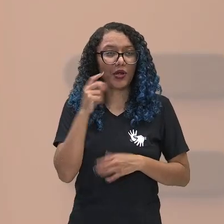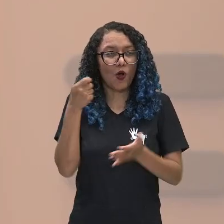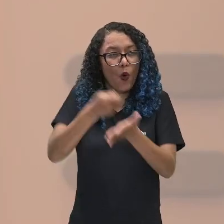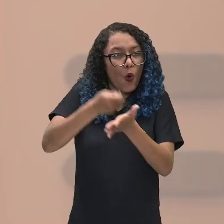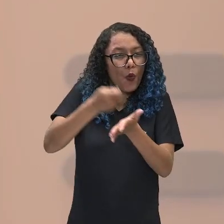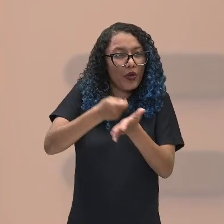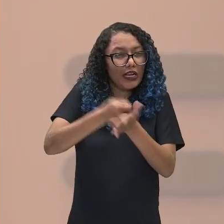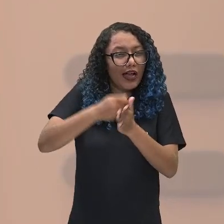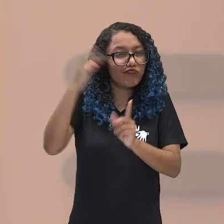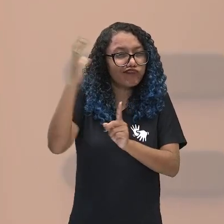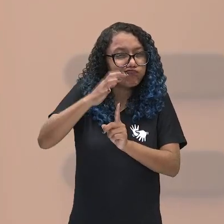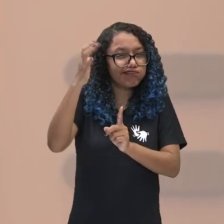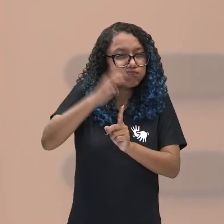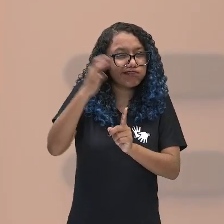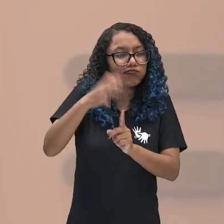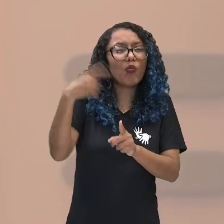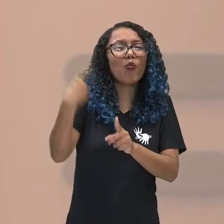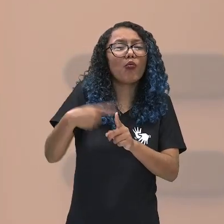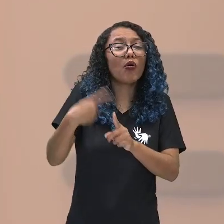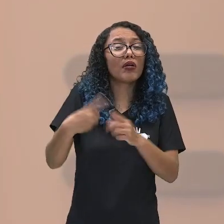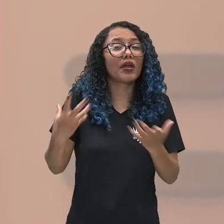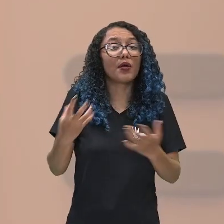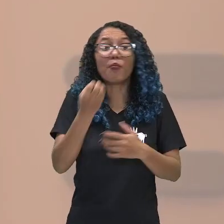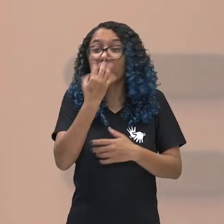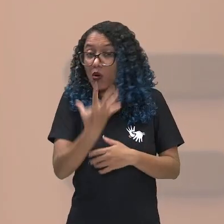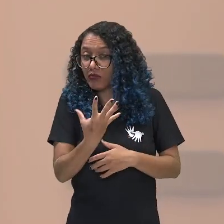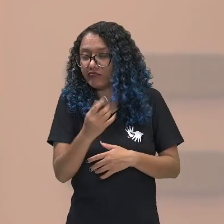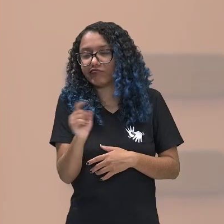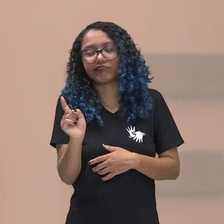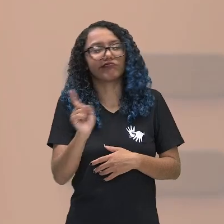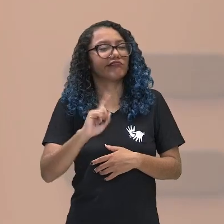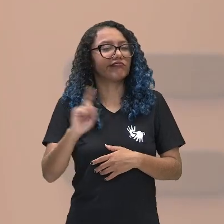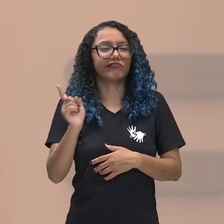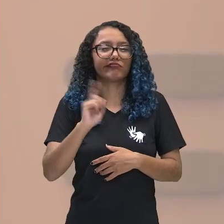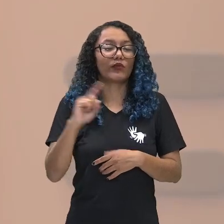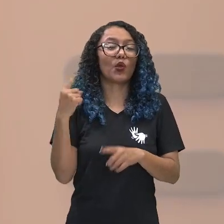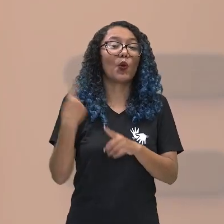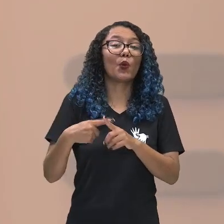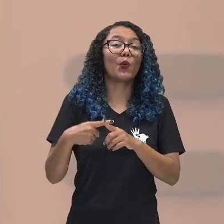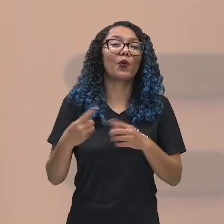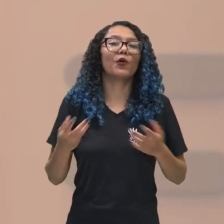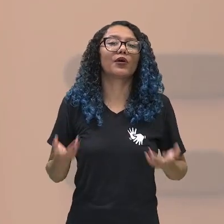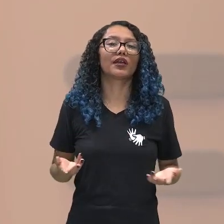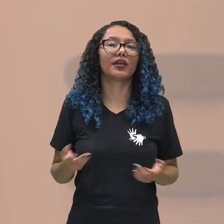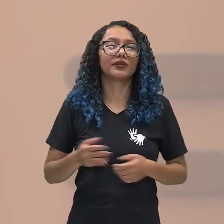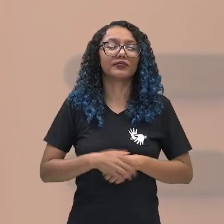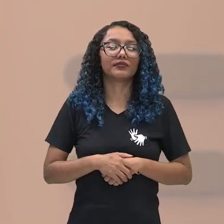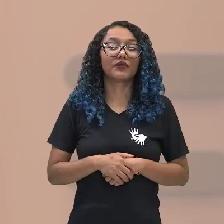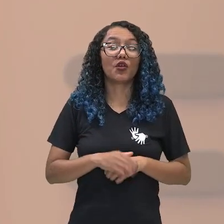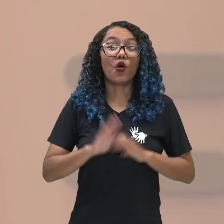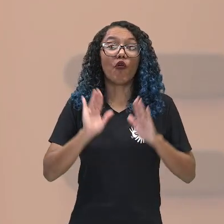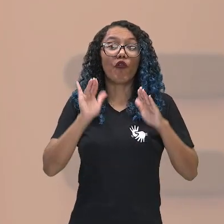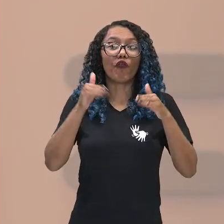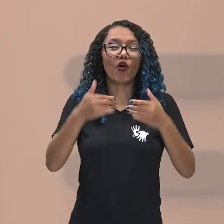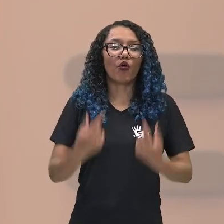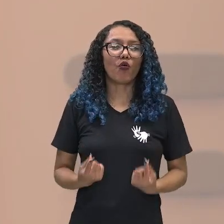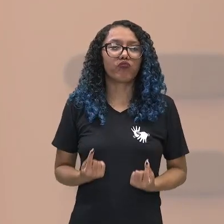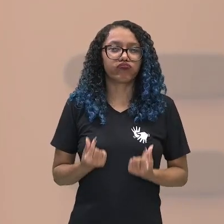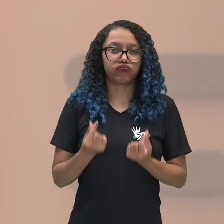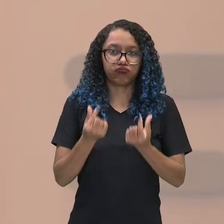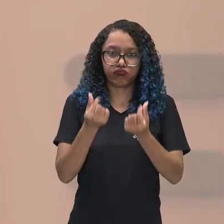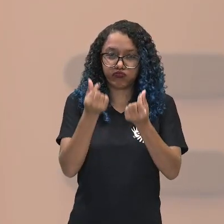aí externa, não porque ela é boazinha, tá, gente? É porque ela já vê o que é ali, né? Ela está visualizando, então,